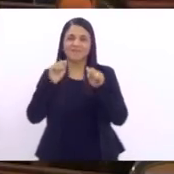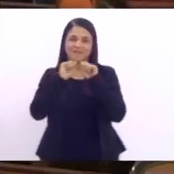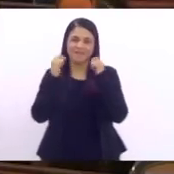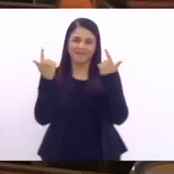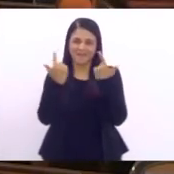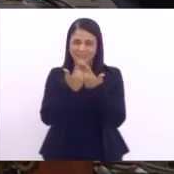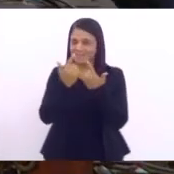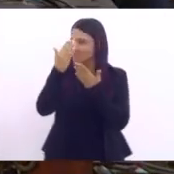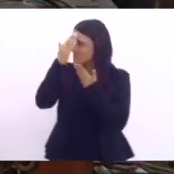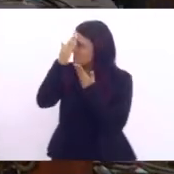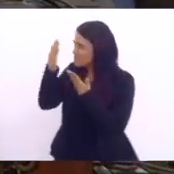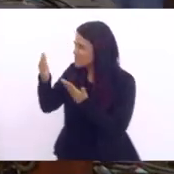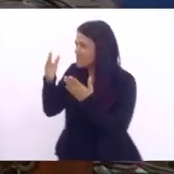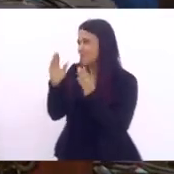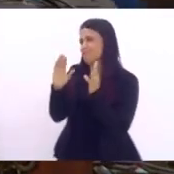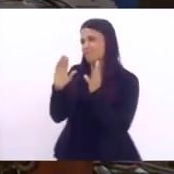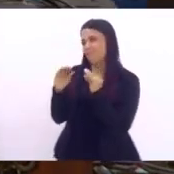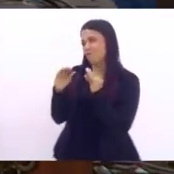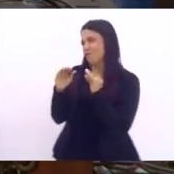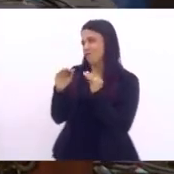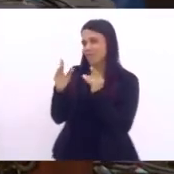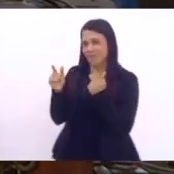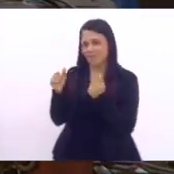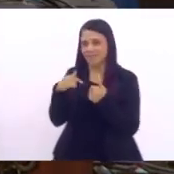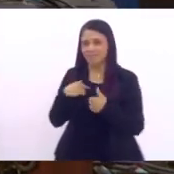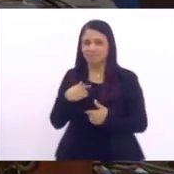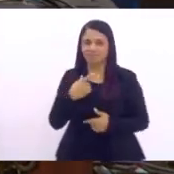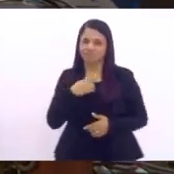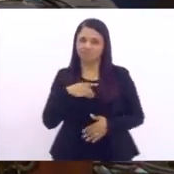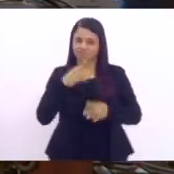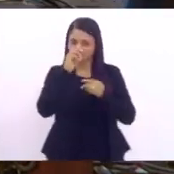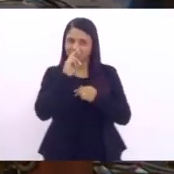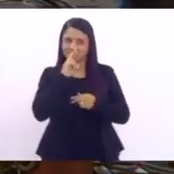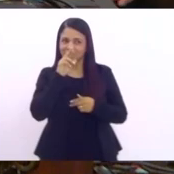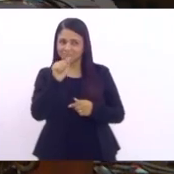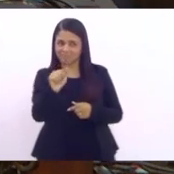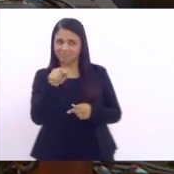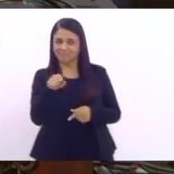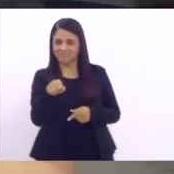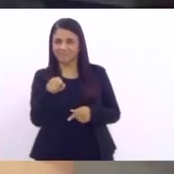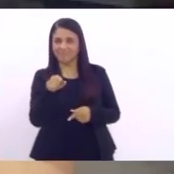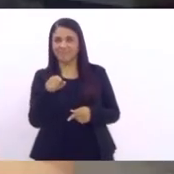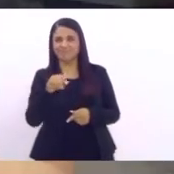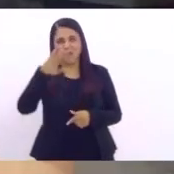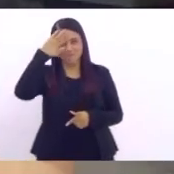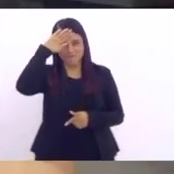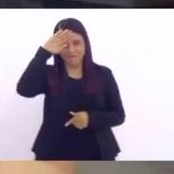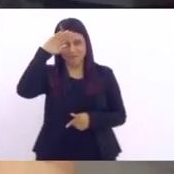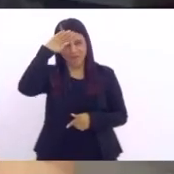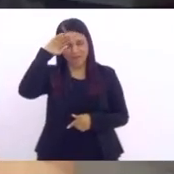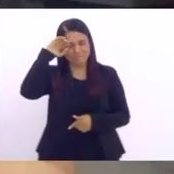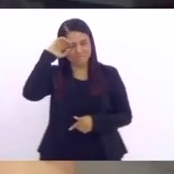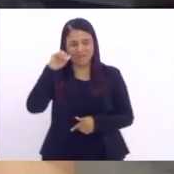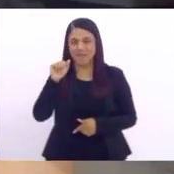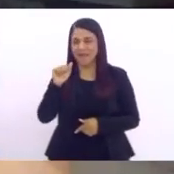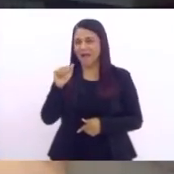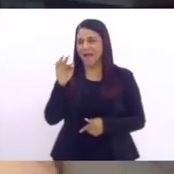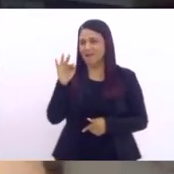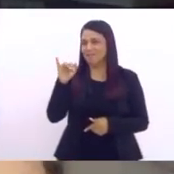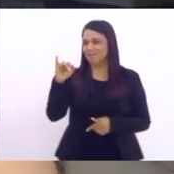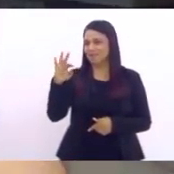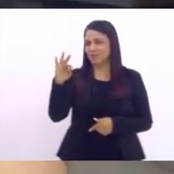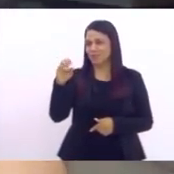foi o que o Rodrigo Amorim desejou, que era a febre aftosa. De jeito nenhum. Ele que é campeão em